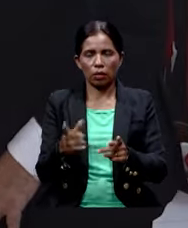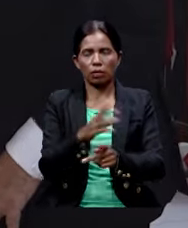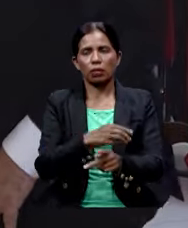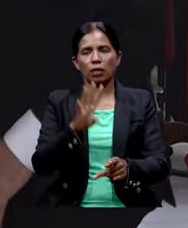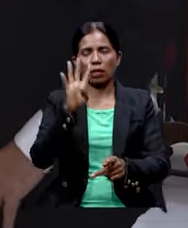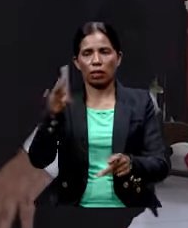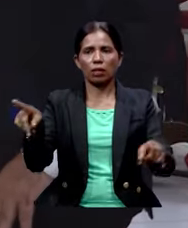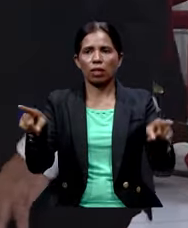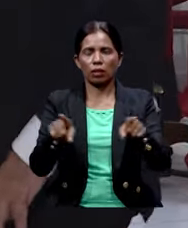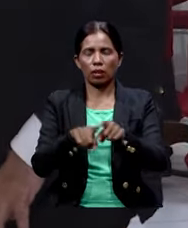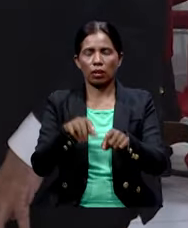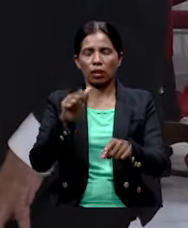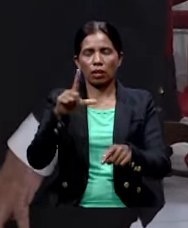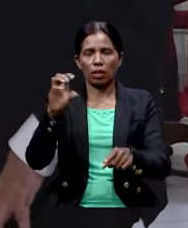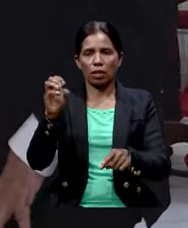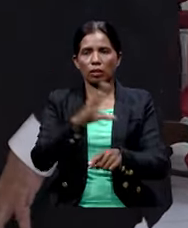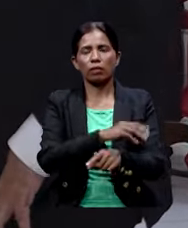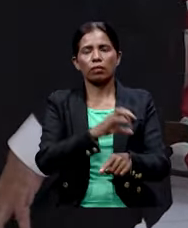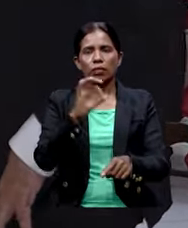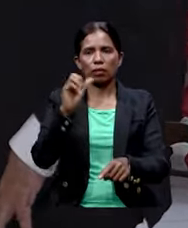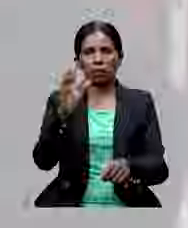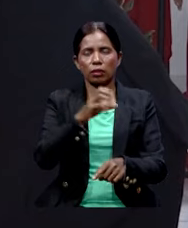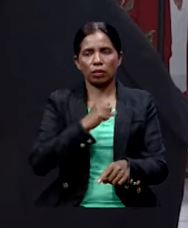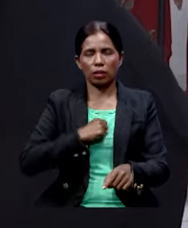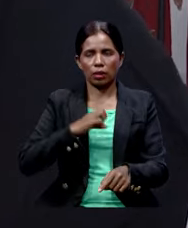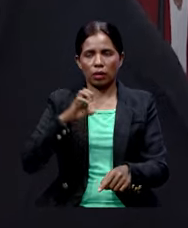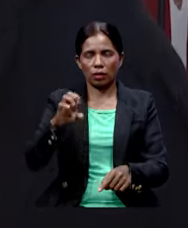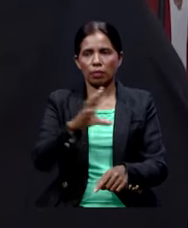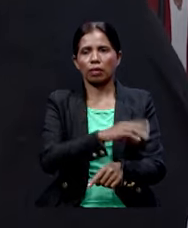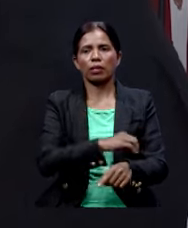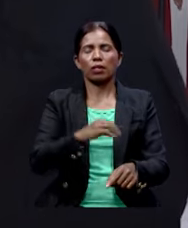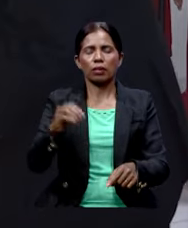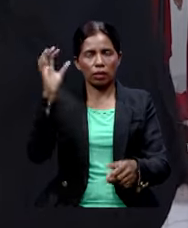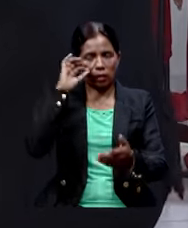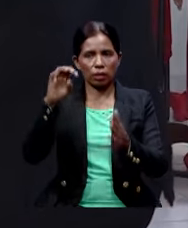Rata Nessan, Alas Fatu Berliu, Same, Notor Escain, Nomo